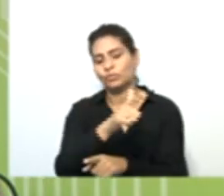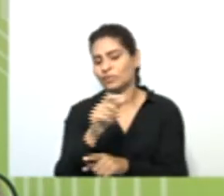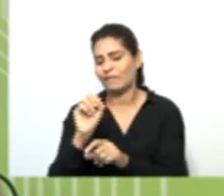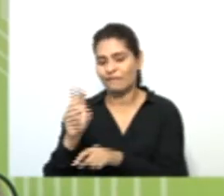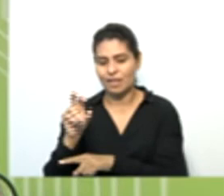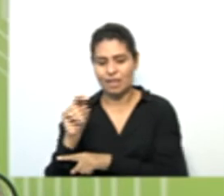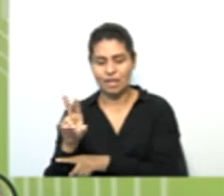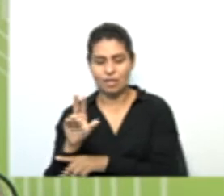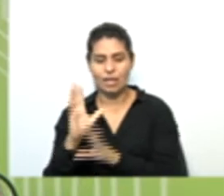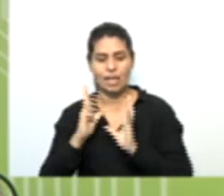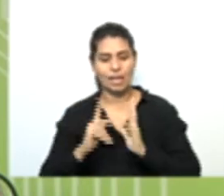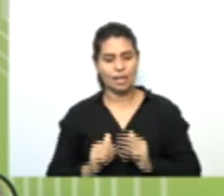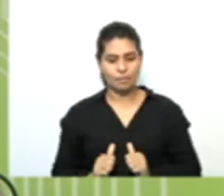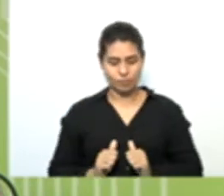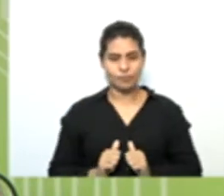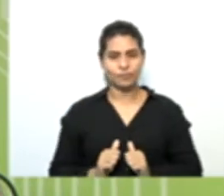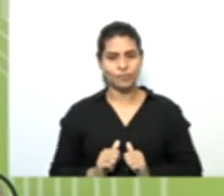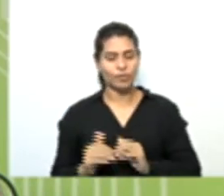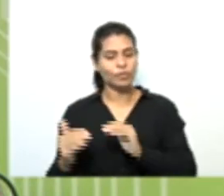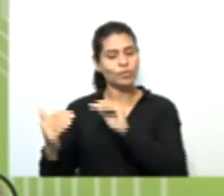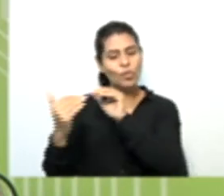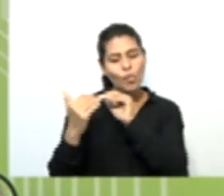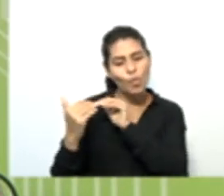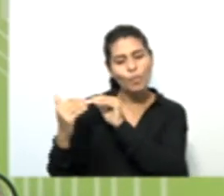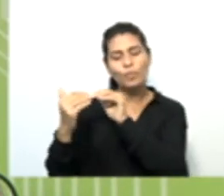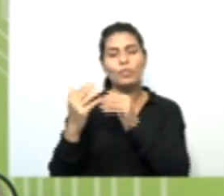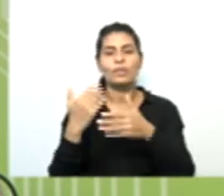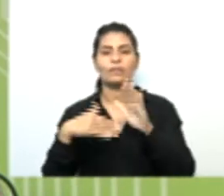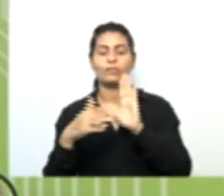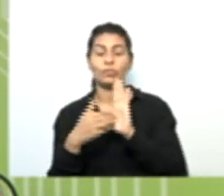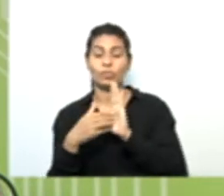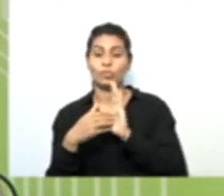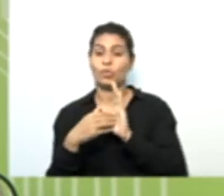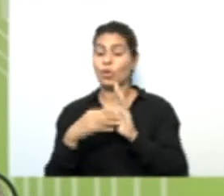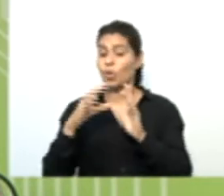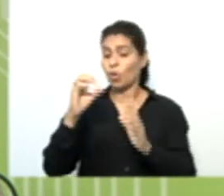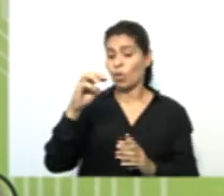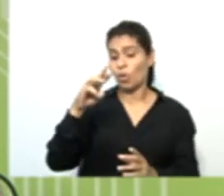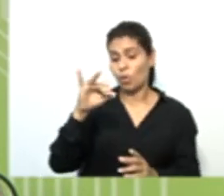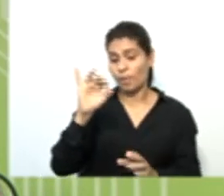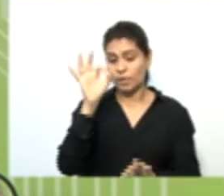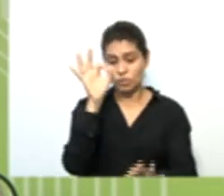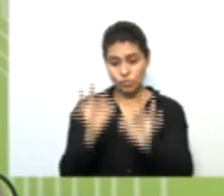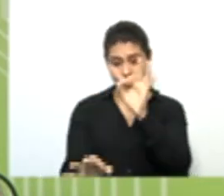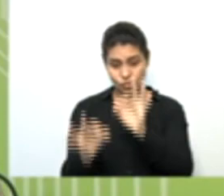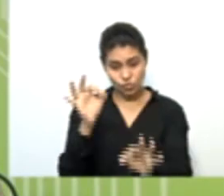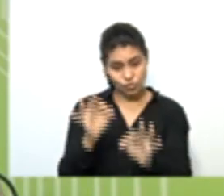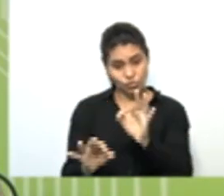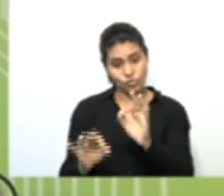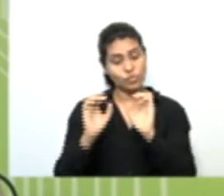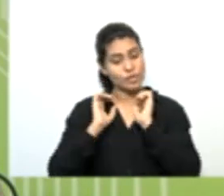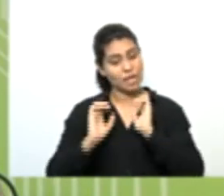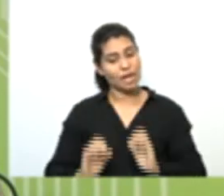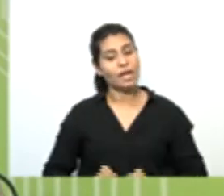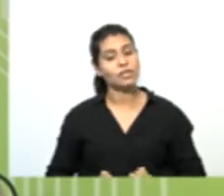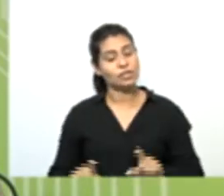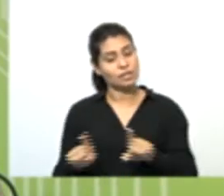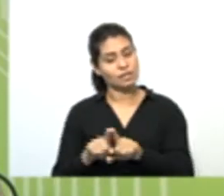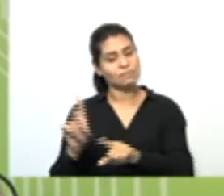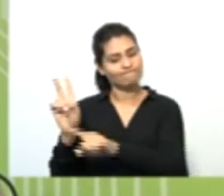orgânicos. Isso também está em harmonia com essas outras questões do comércio justo e com as questões de sustentabilidade